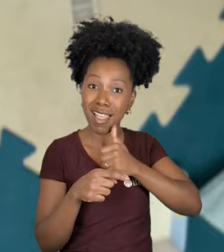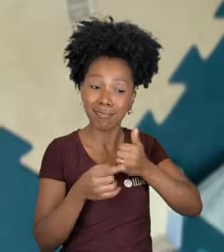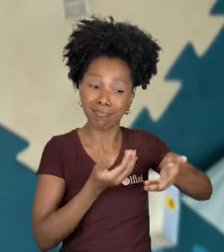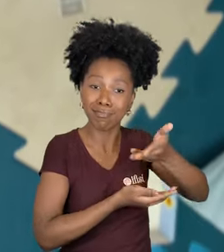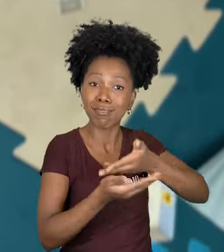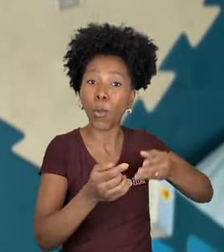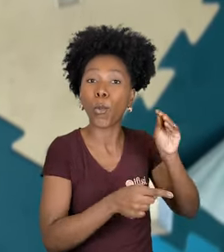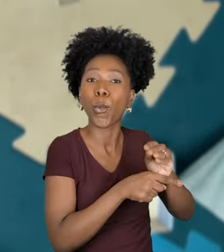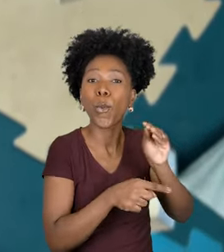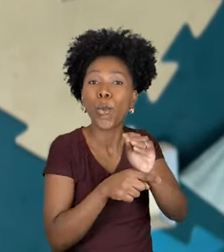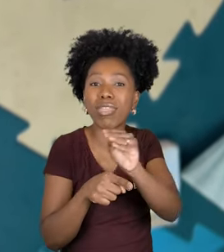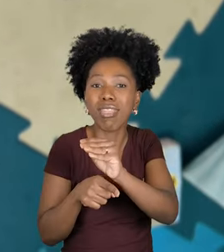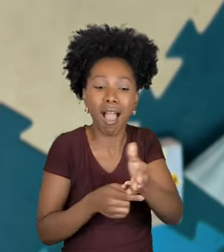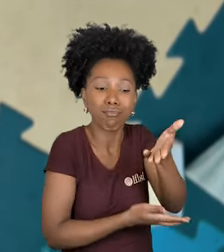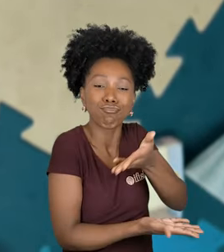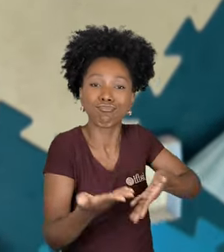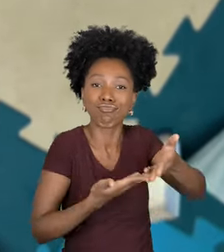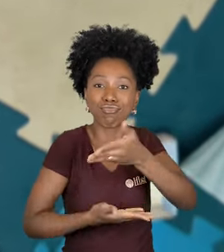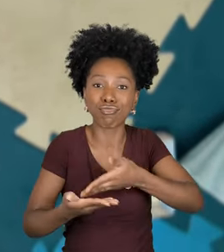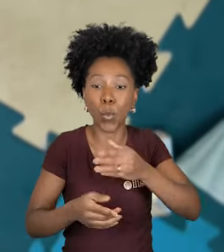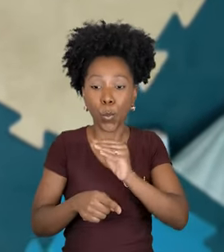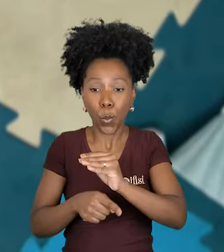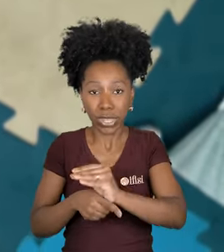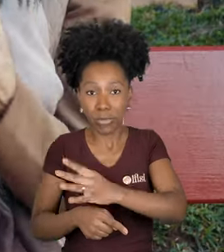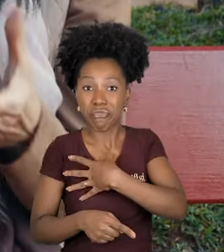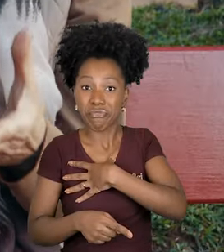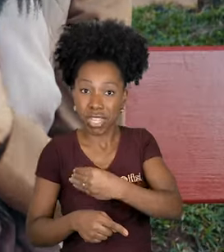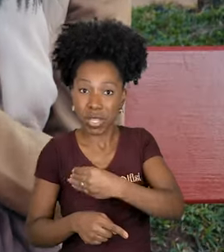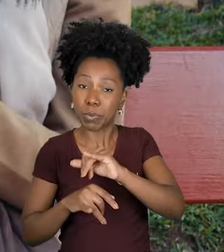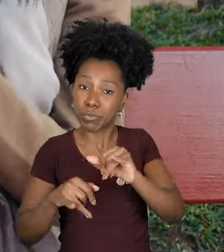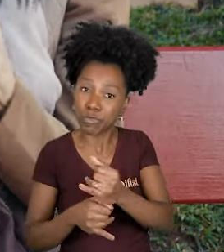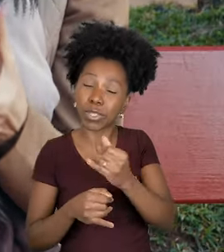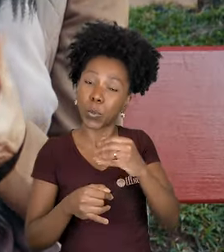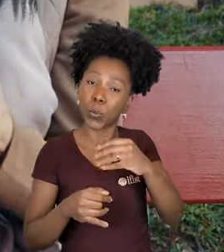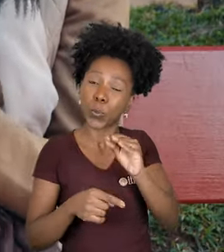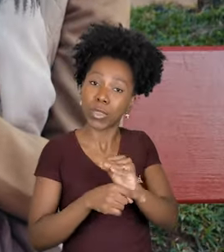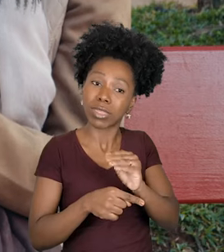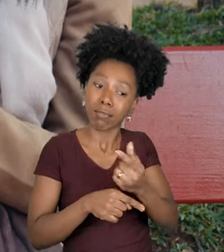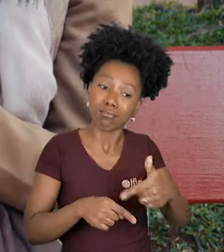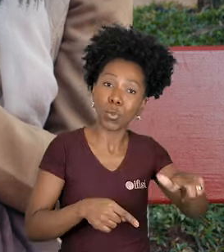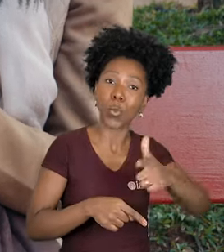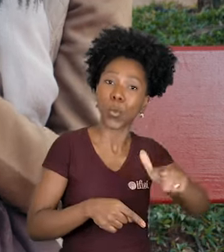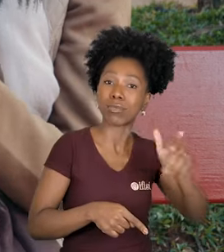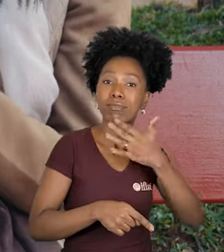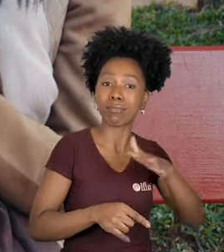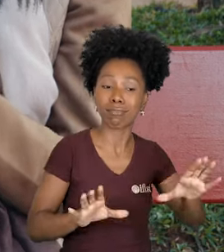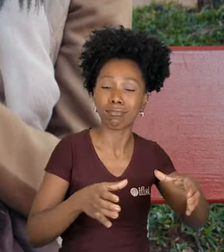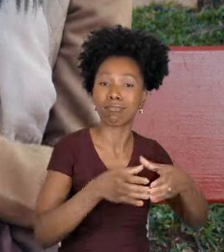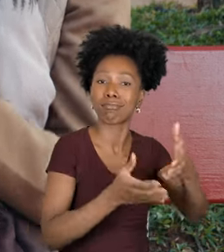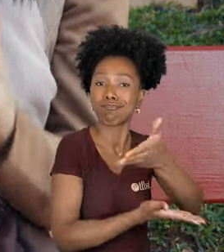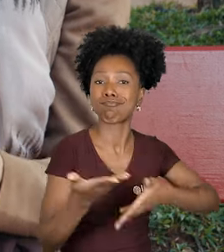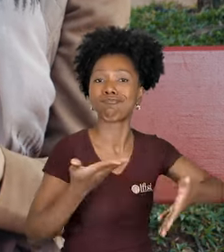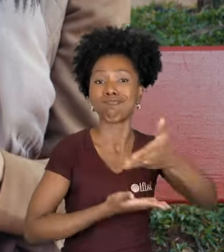mulheres expandam o cuidado que elas têm com seus filhos, com as suas casas, com seus companheiros, para elas possam